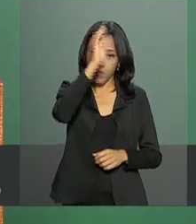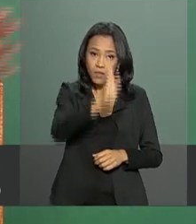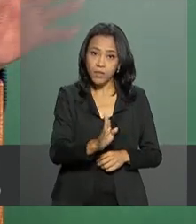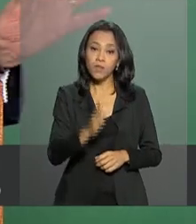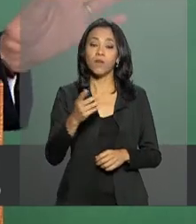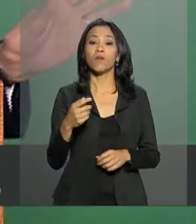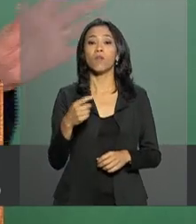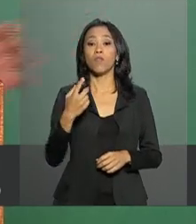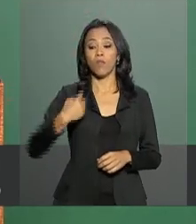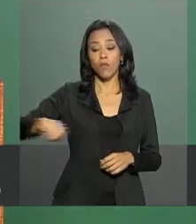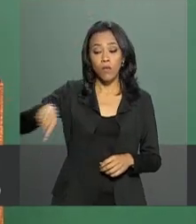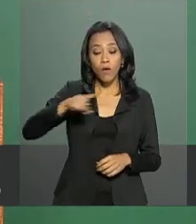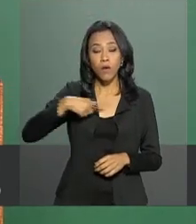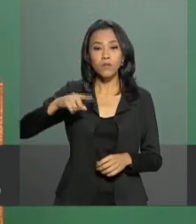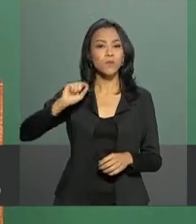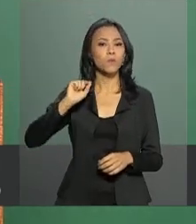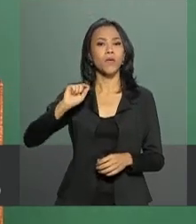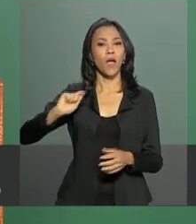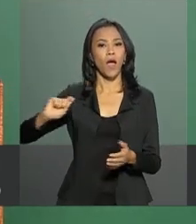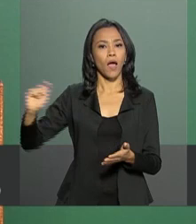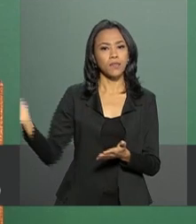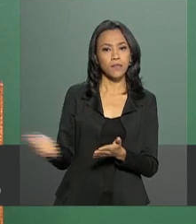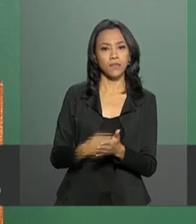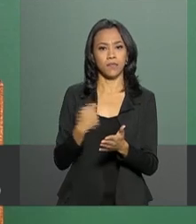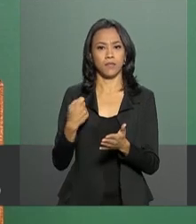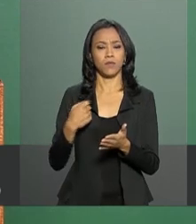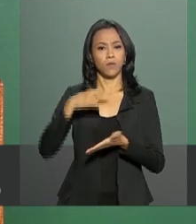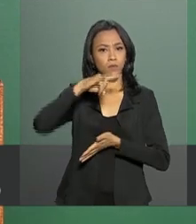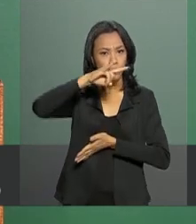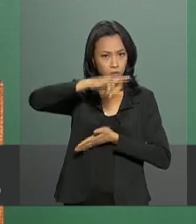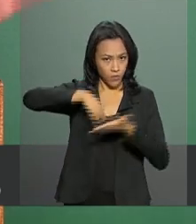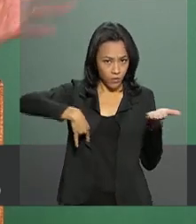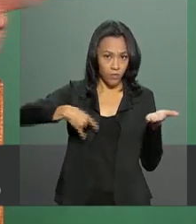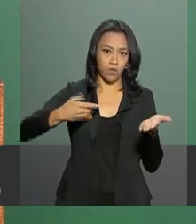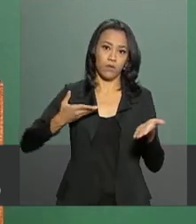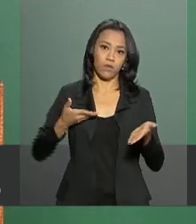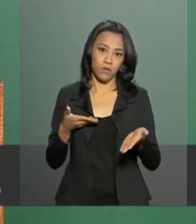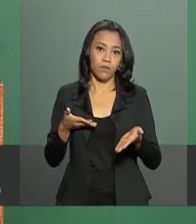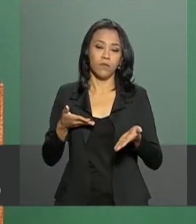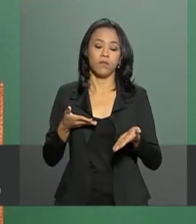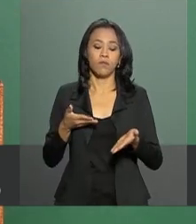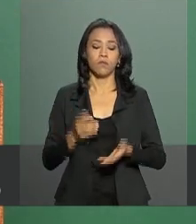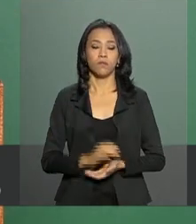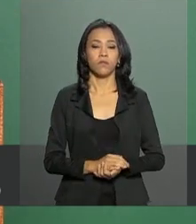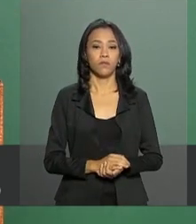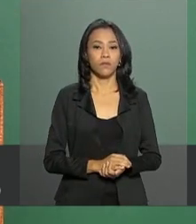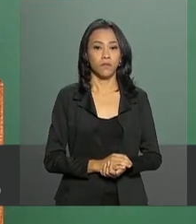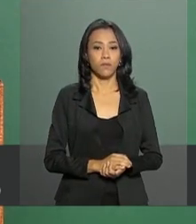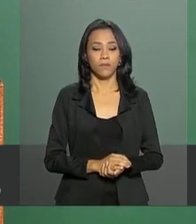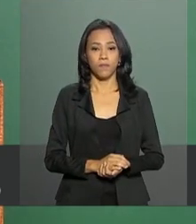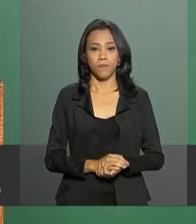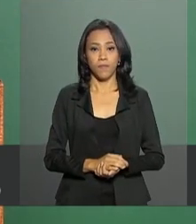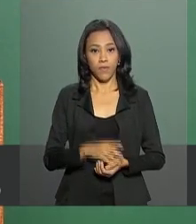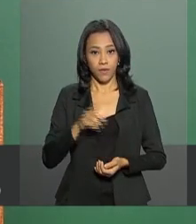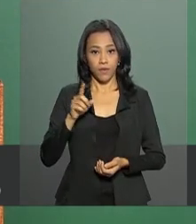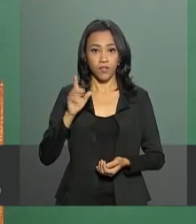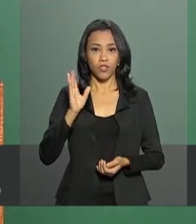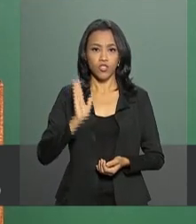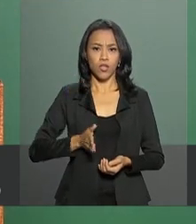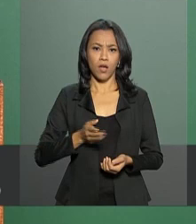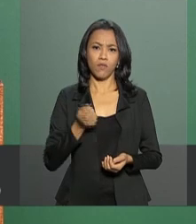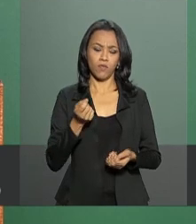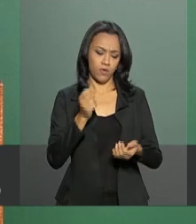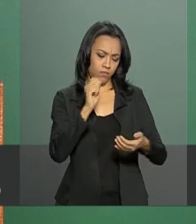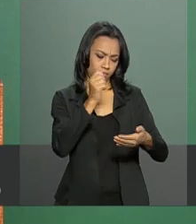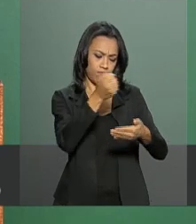estamos assinando é portarias da natureza que foram descritas